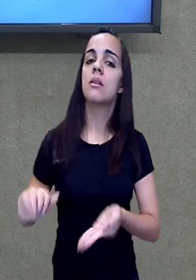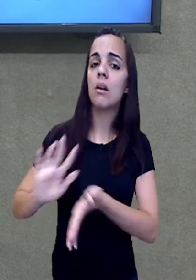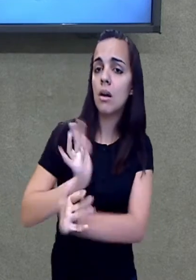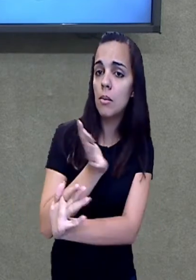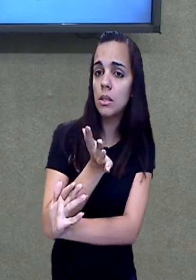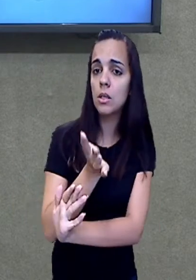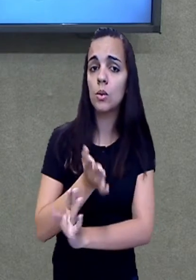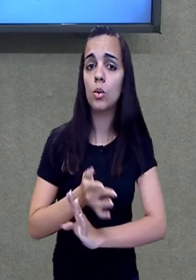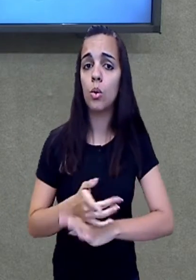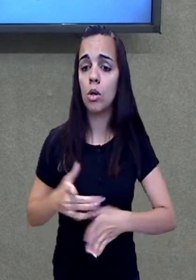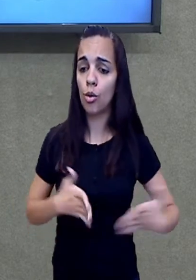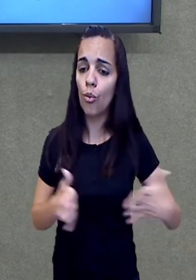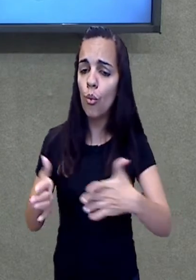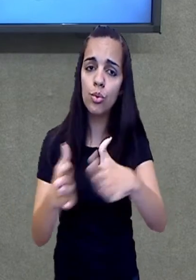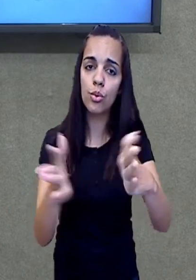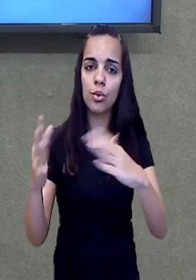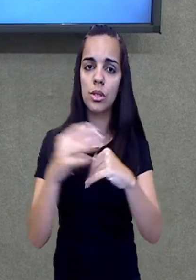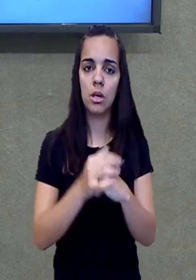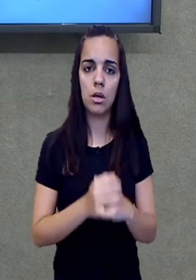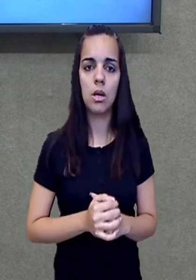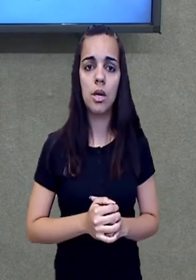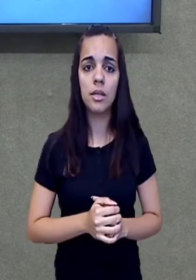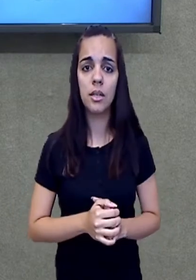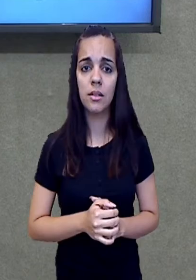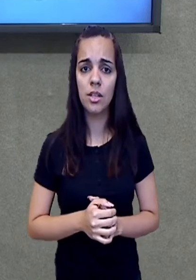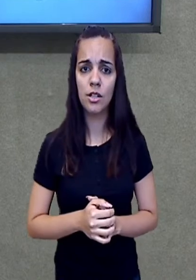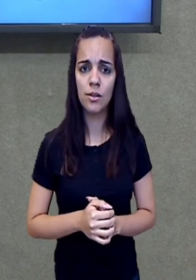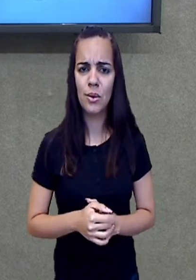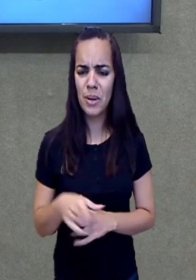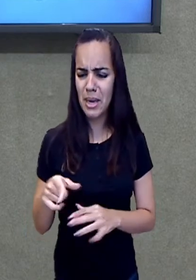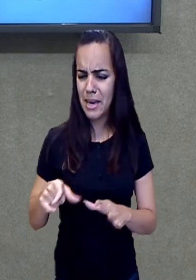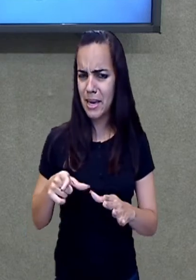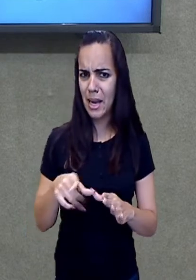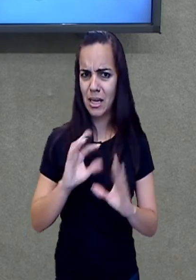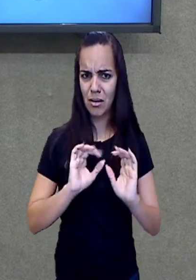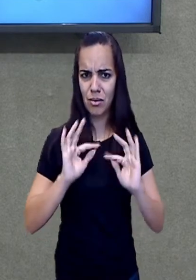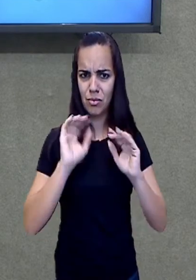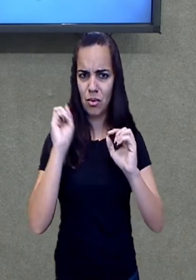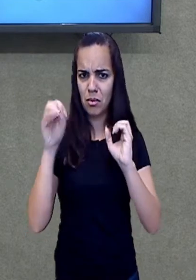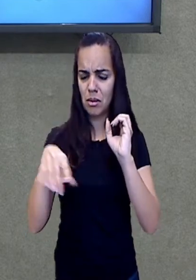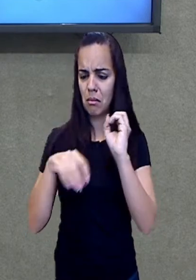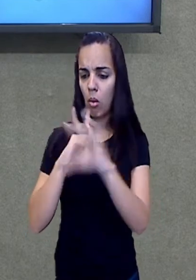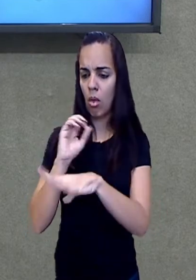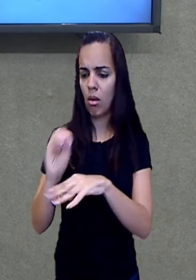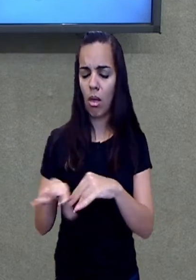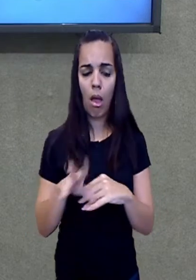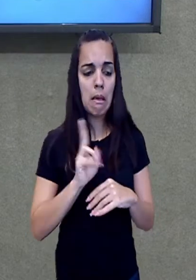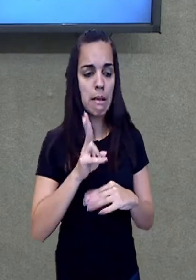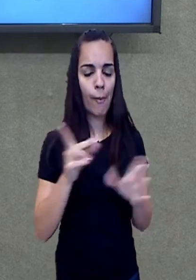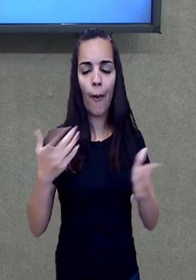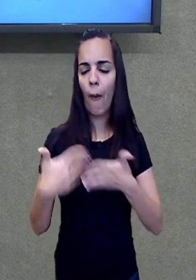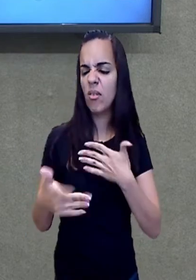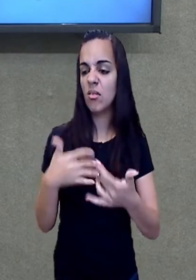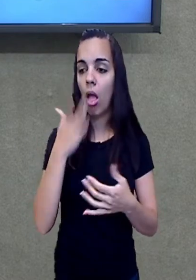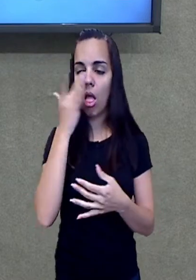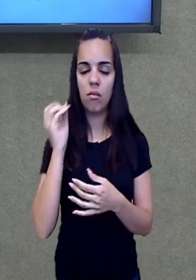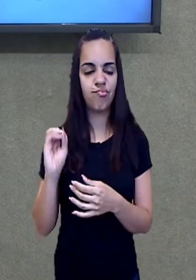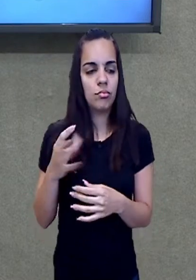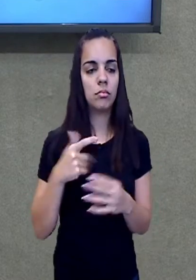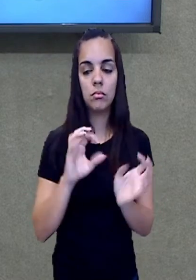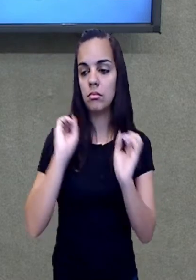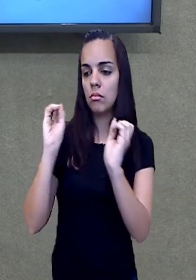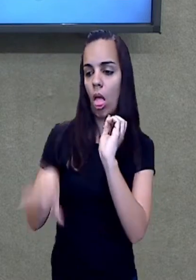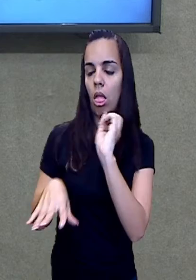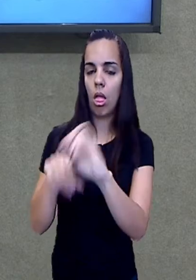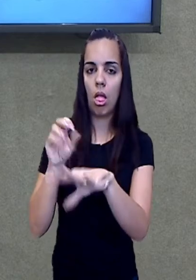do ouro, que é hoje o que é encontrado. E esse rejeito que vai sobrando, eles vão descartando isso em qualquer lugar ou jogam nos